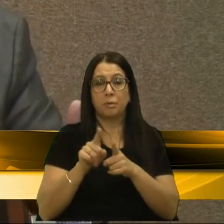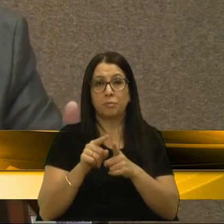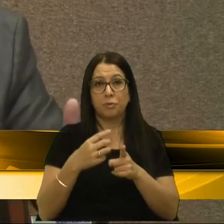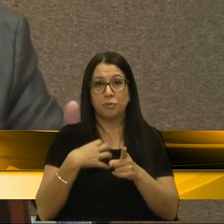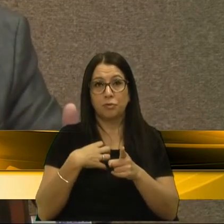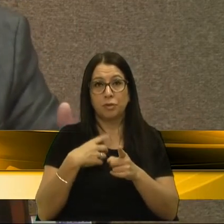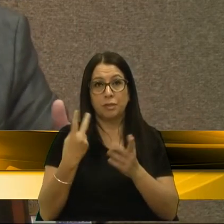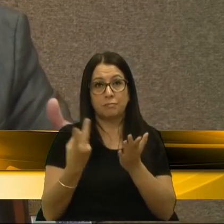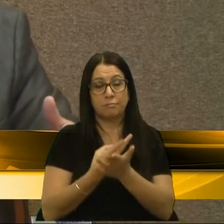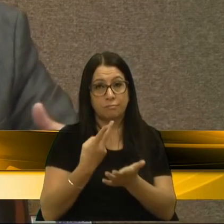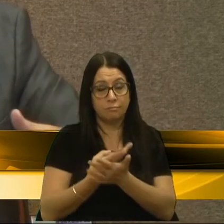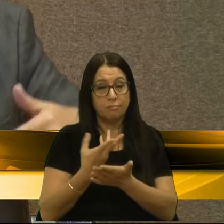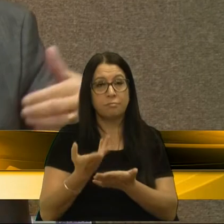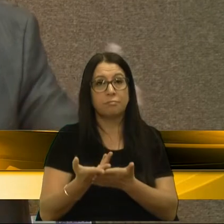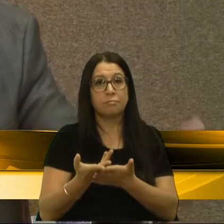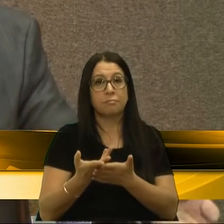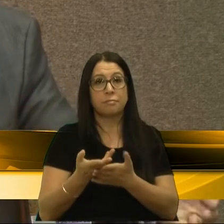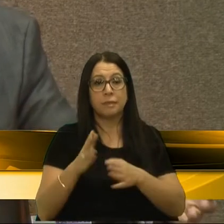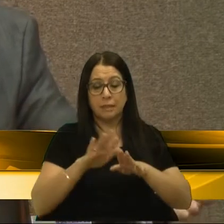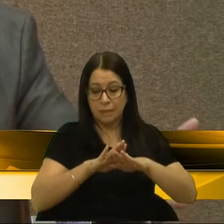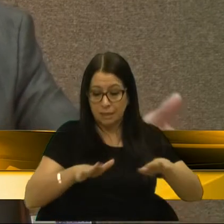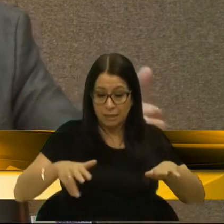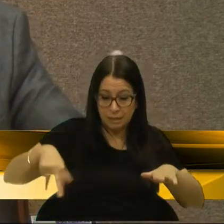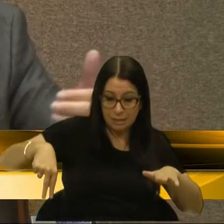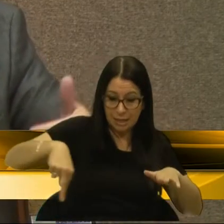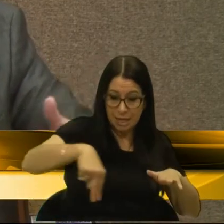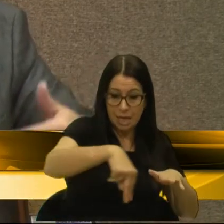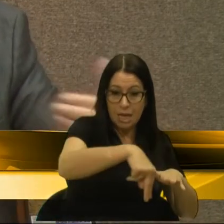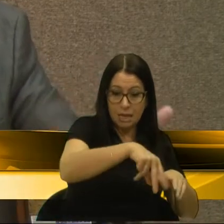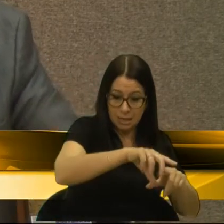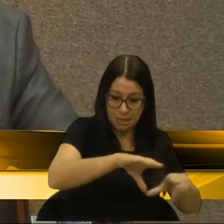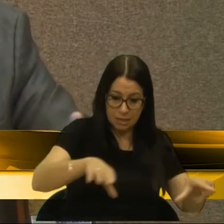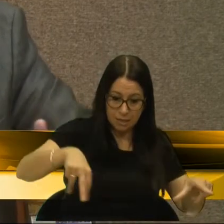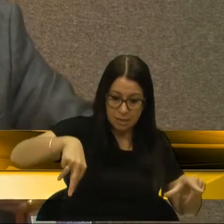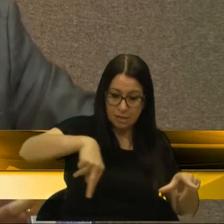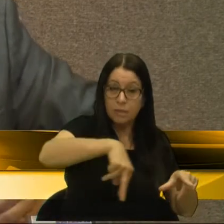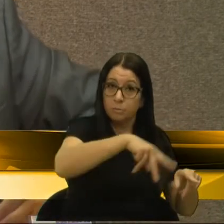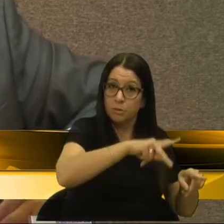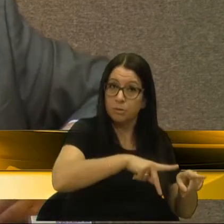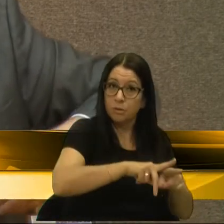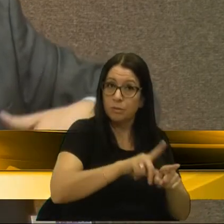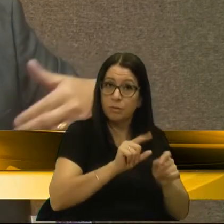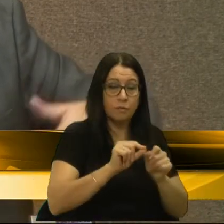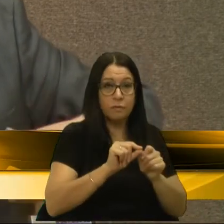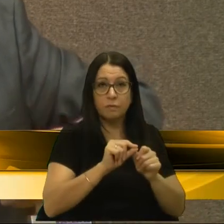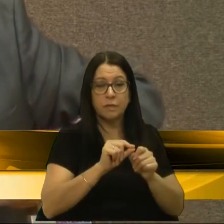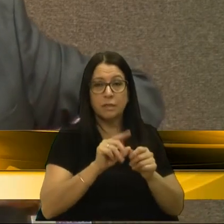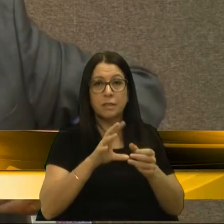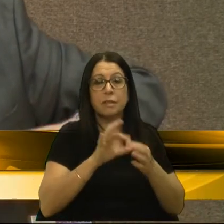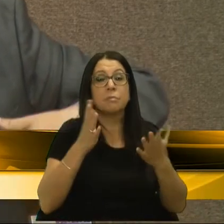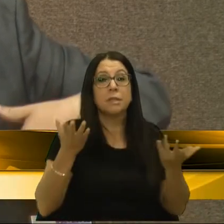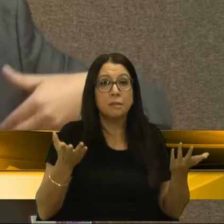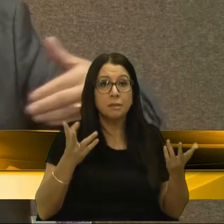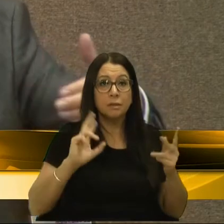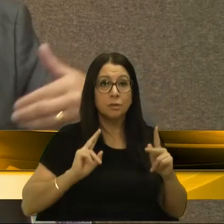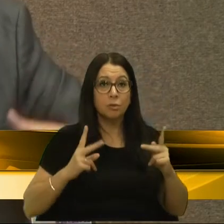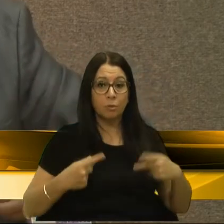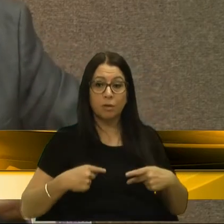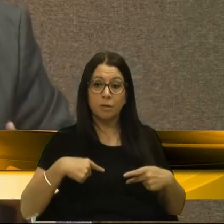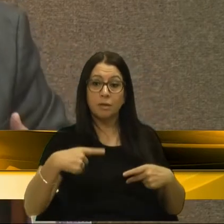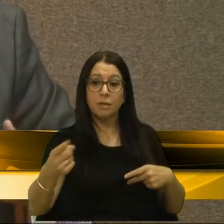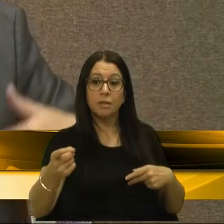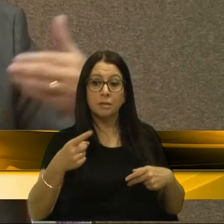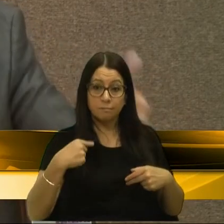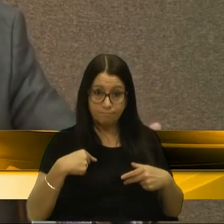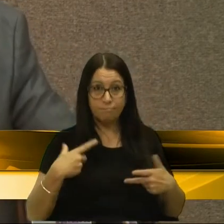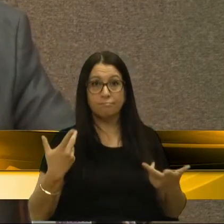forma irregular. As calçadas, aonde não são feitas... Onde está a liberdade do ser humano poder ir e vir,